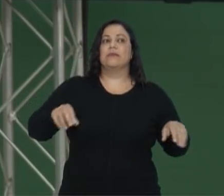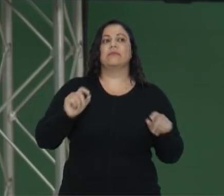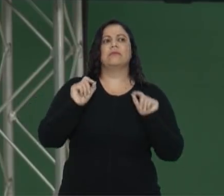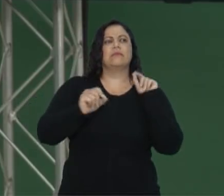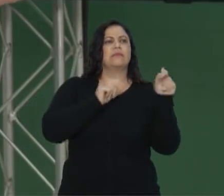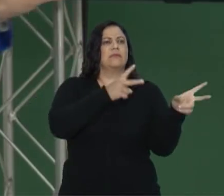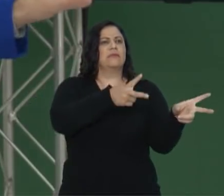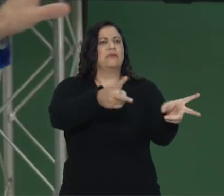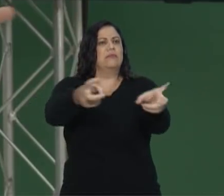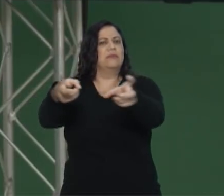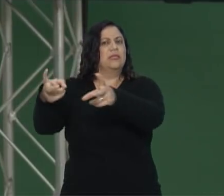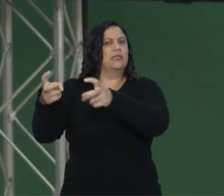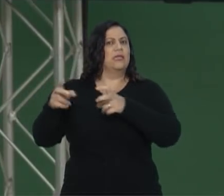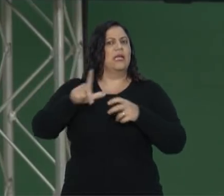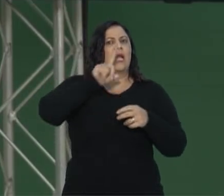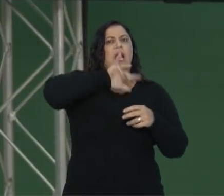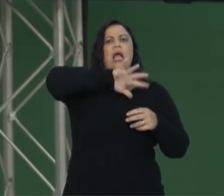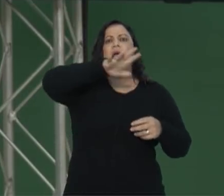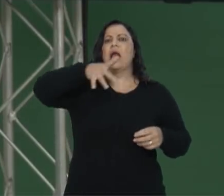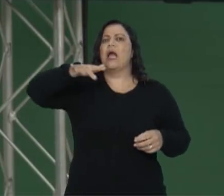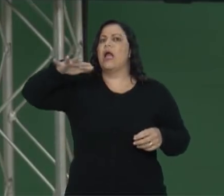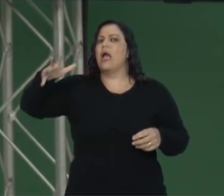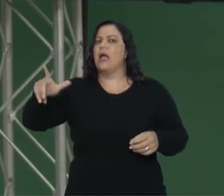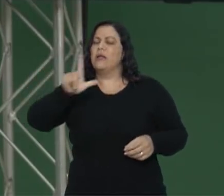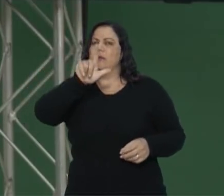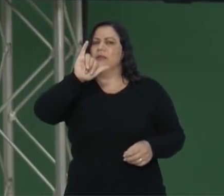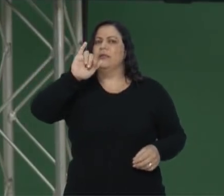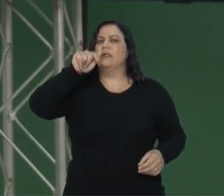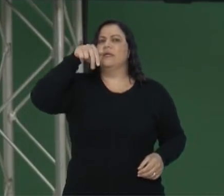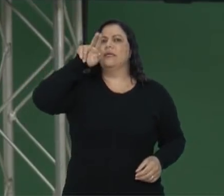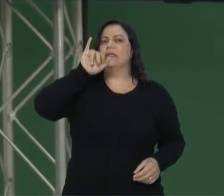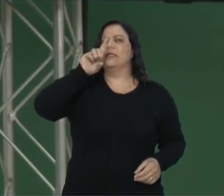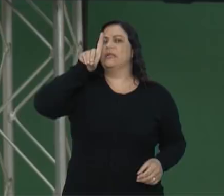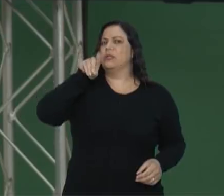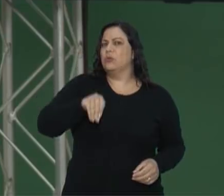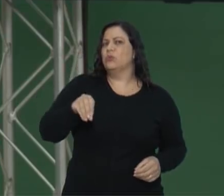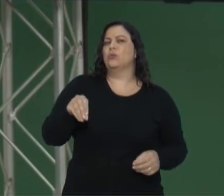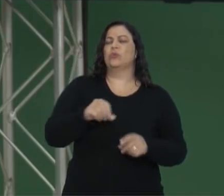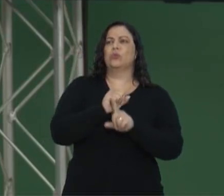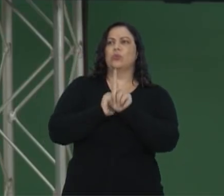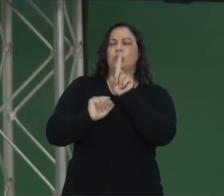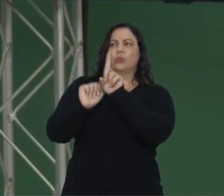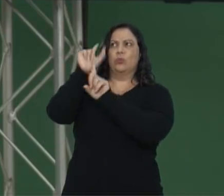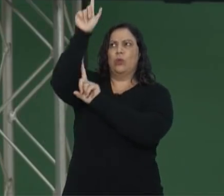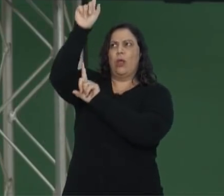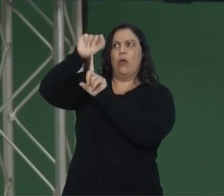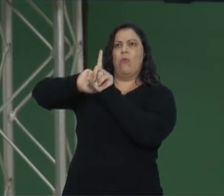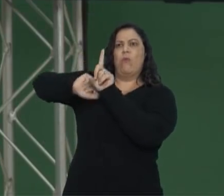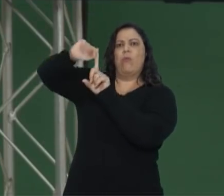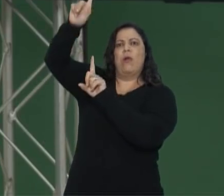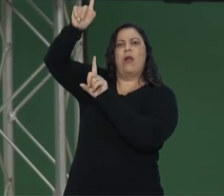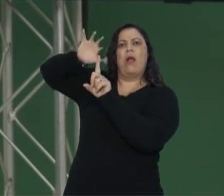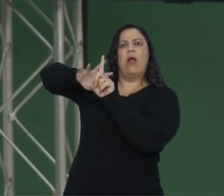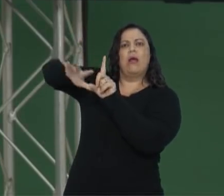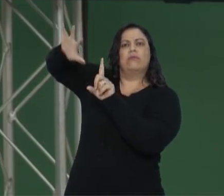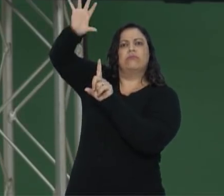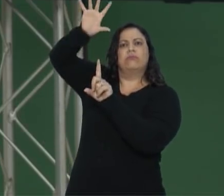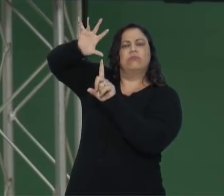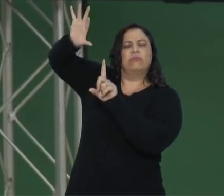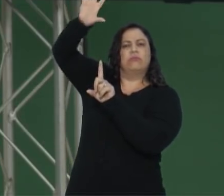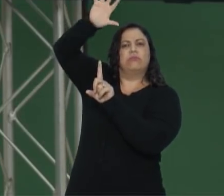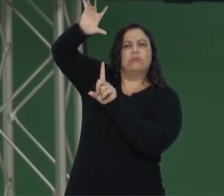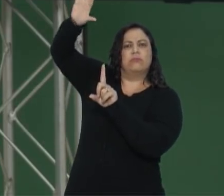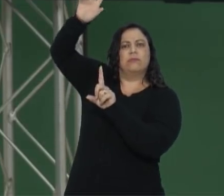percebam que essa água que estava num estado líquido, ela vai para a natureza, ela continua na natureza num estado do